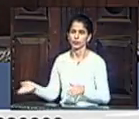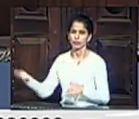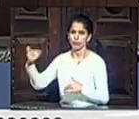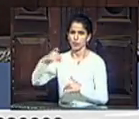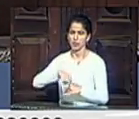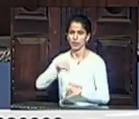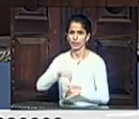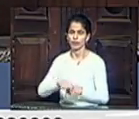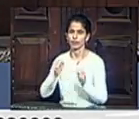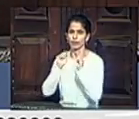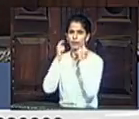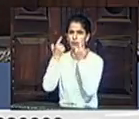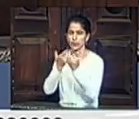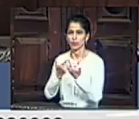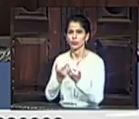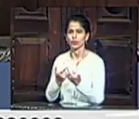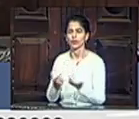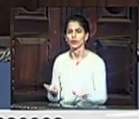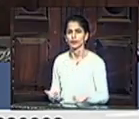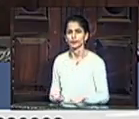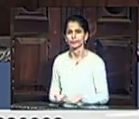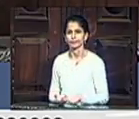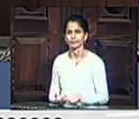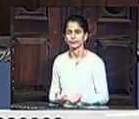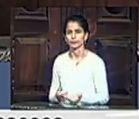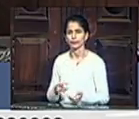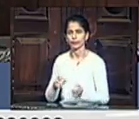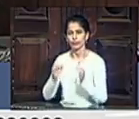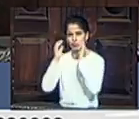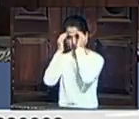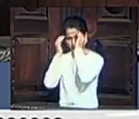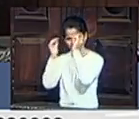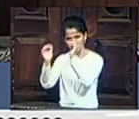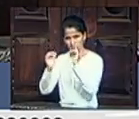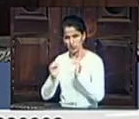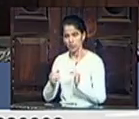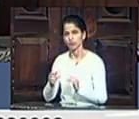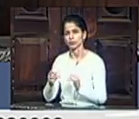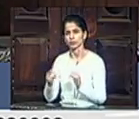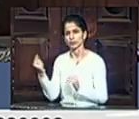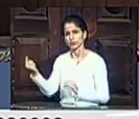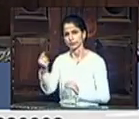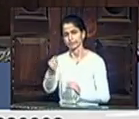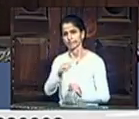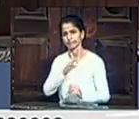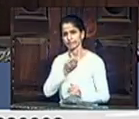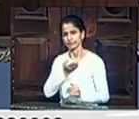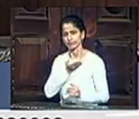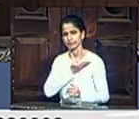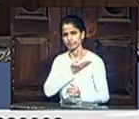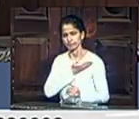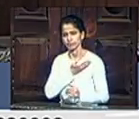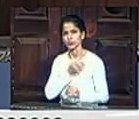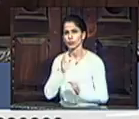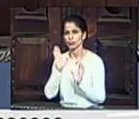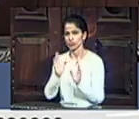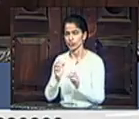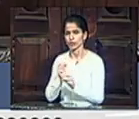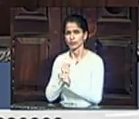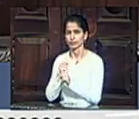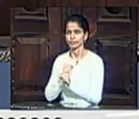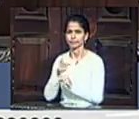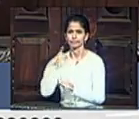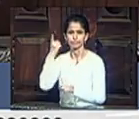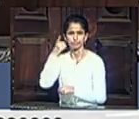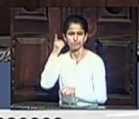casa, com o respeito que eu tenho a todos os colegas, de exercer 5 mandatos,